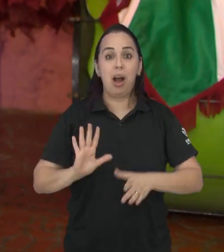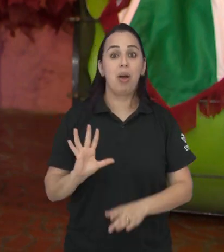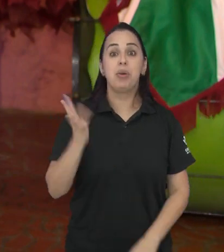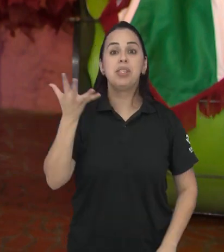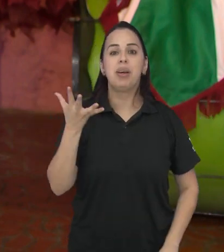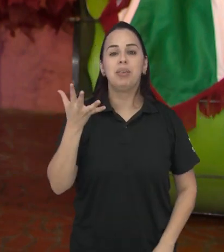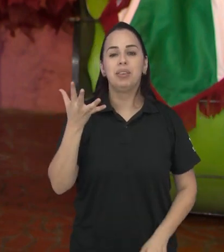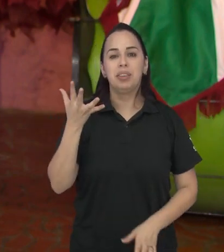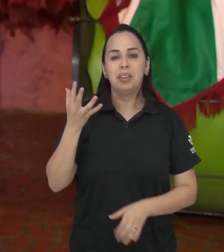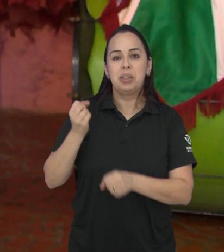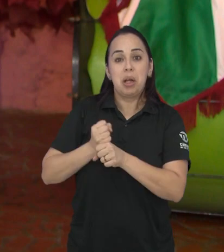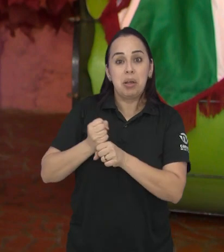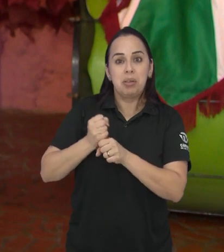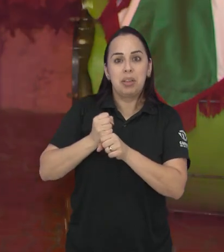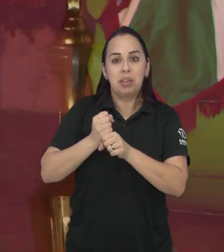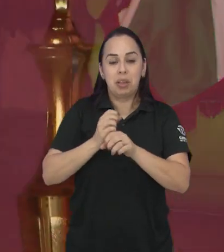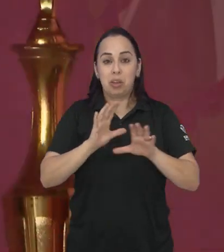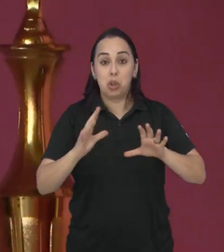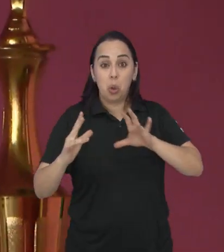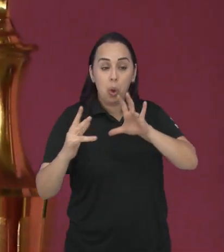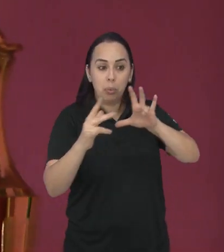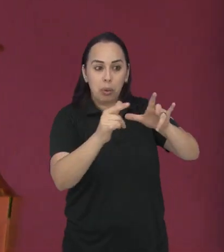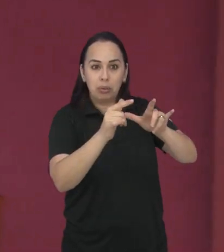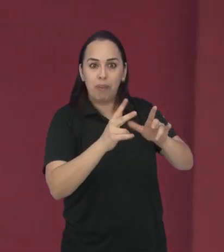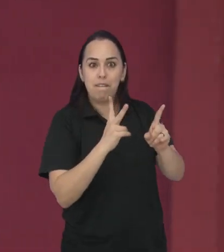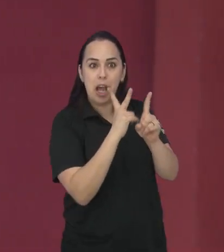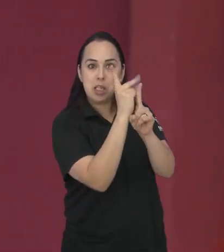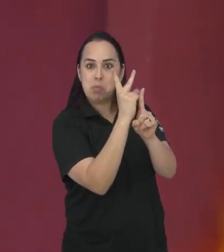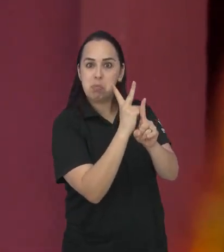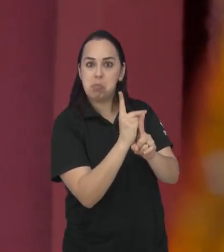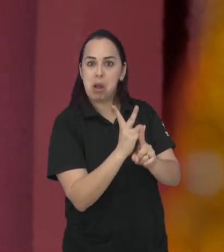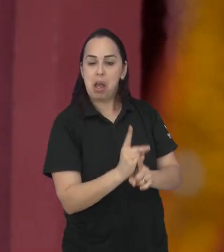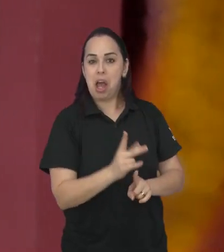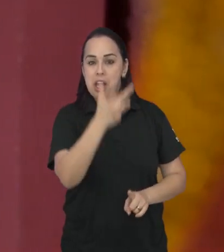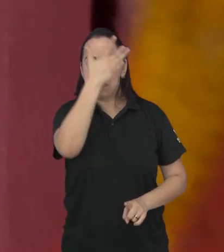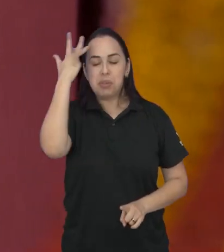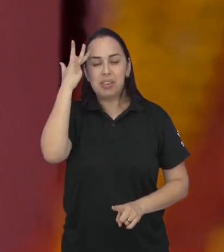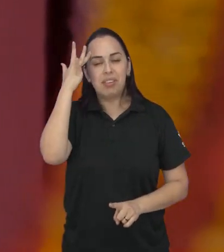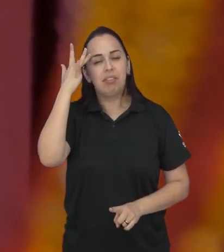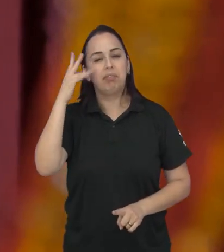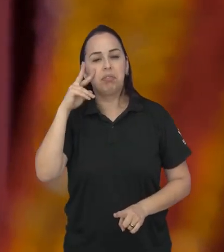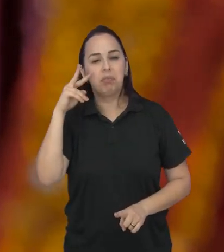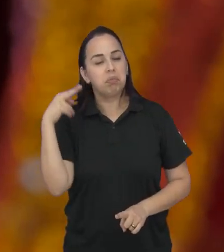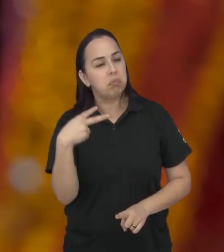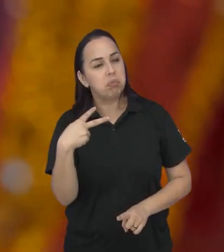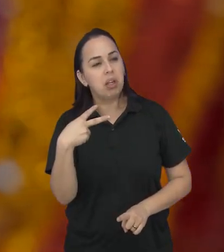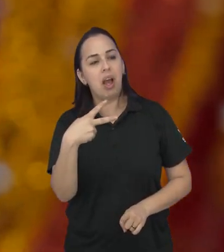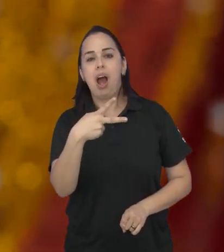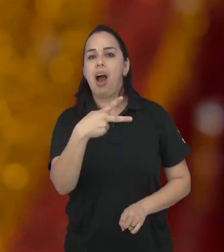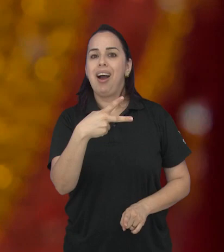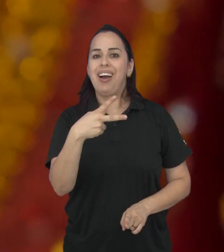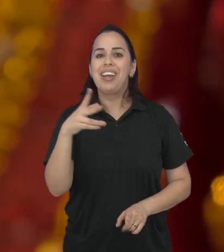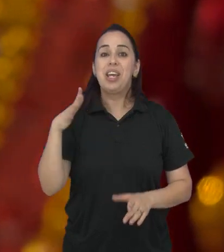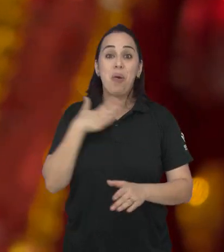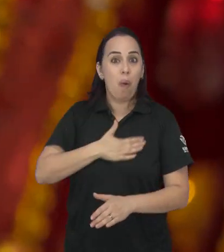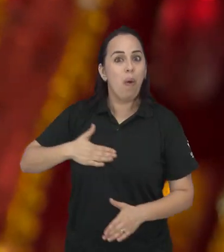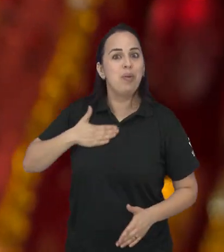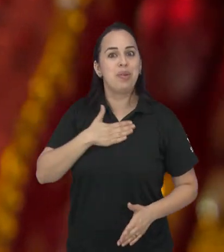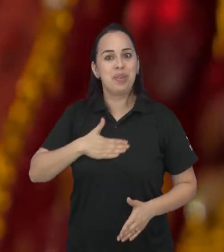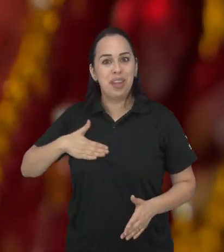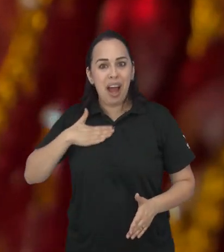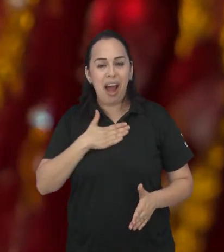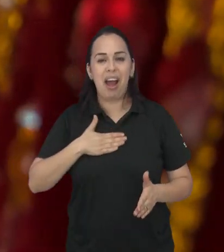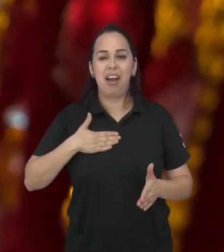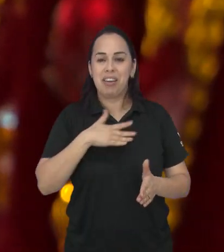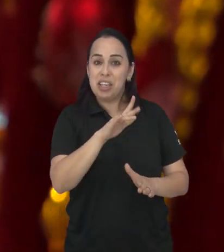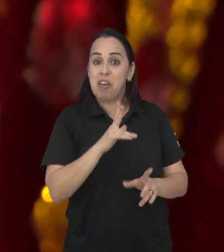por vários anos, não todos os anos, mas por vários anos, eleger a corte toda do carnaval. Porque as pessoas viam falar da nossa escola e com